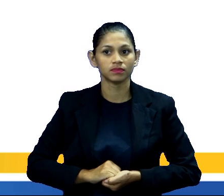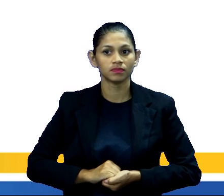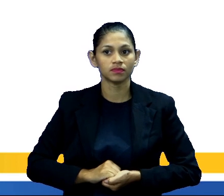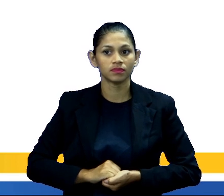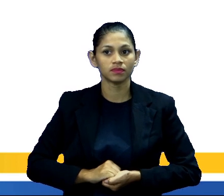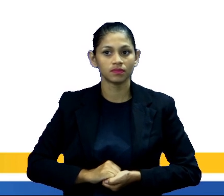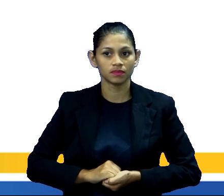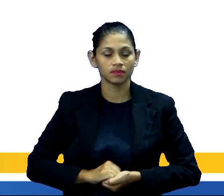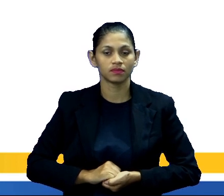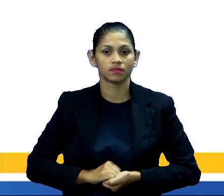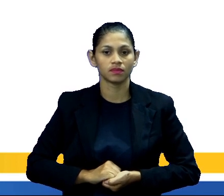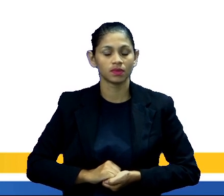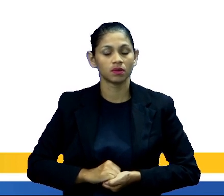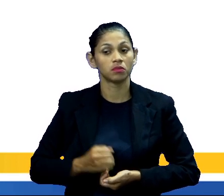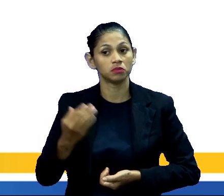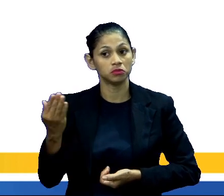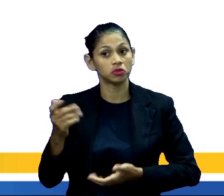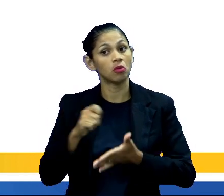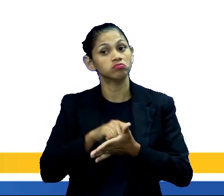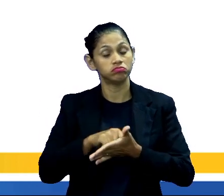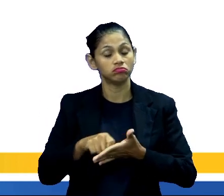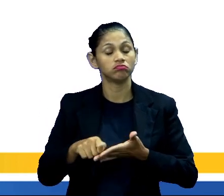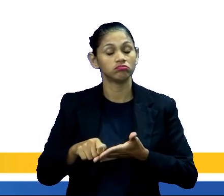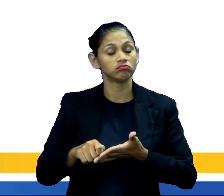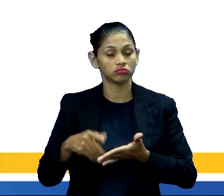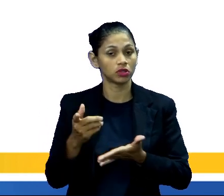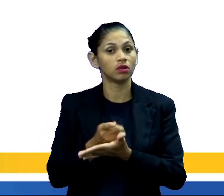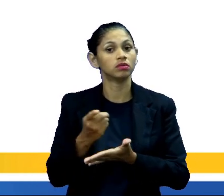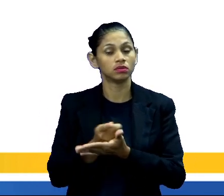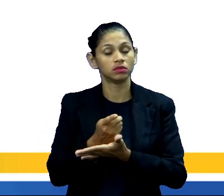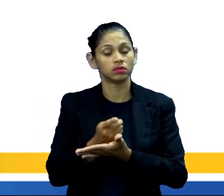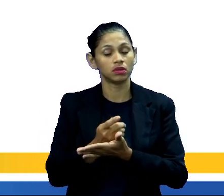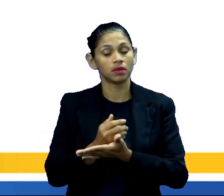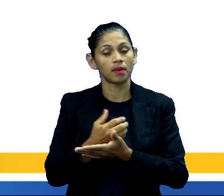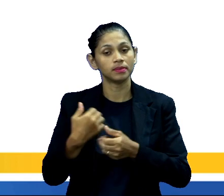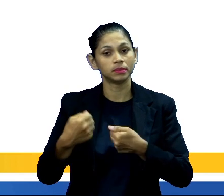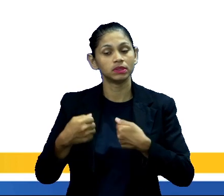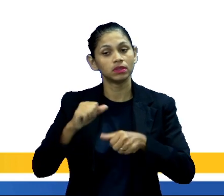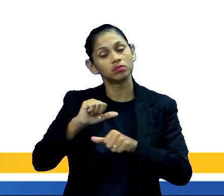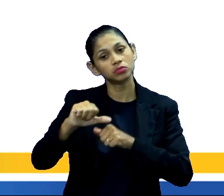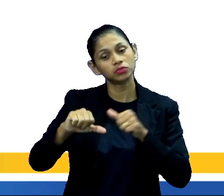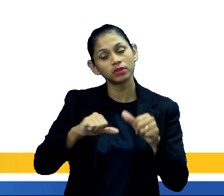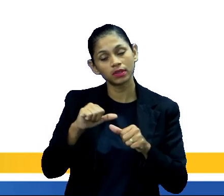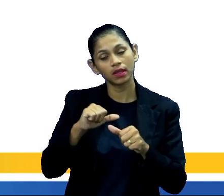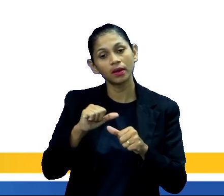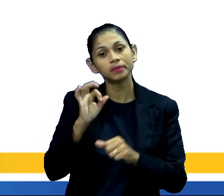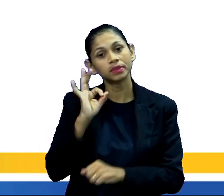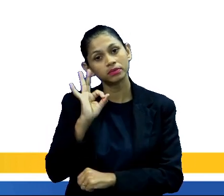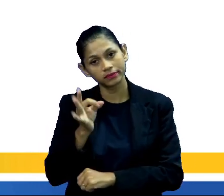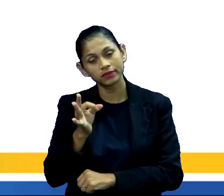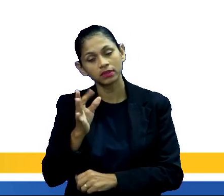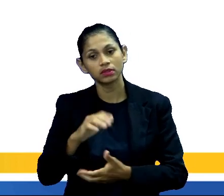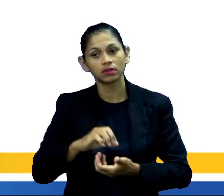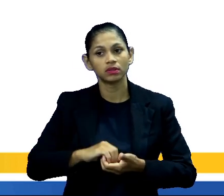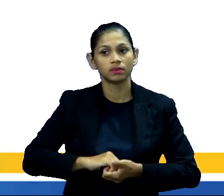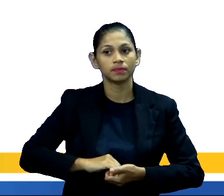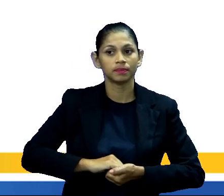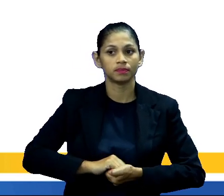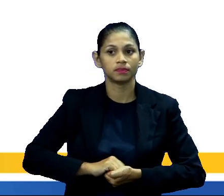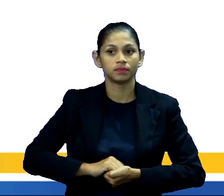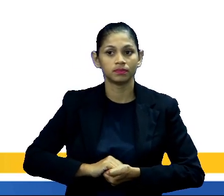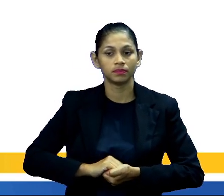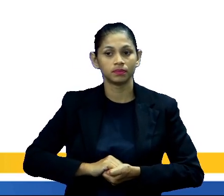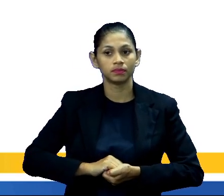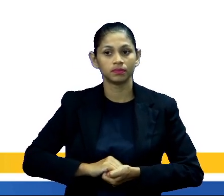E aí, para vocês verem, o verbo que deve ser modificado para que ele possa fazer parte aí da estrutura